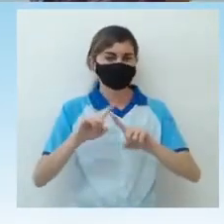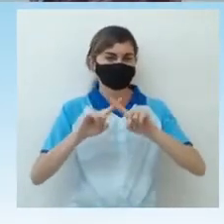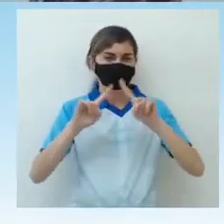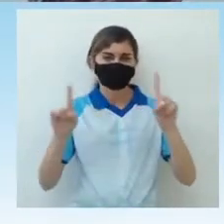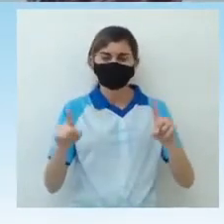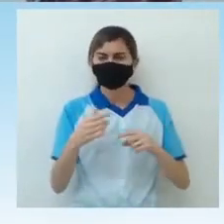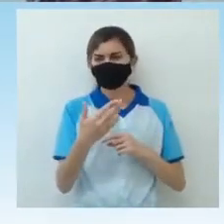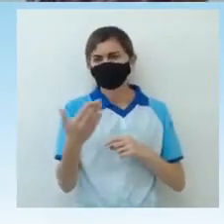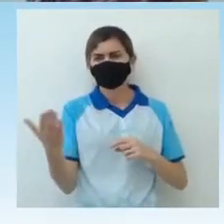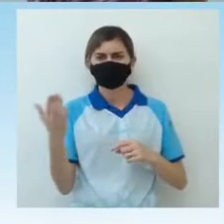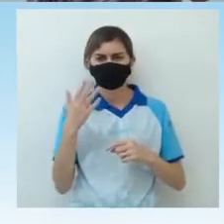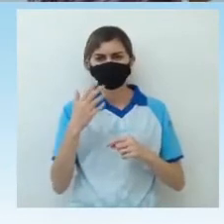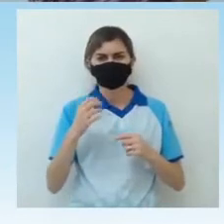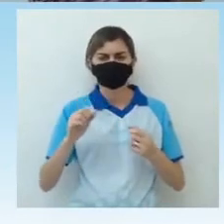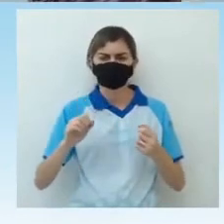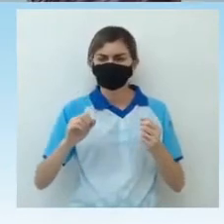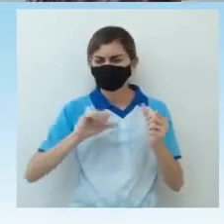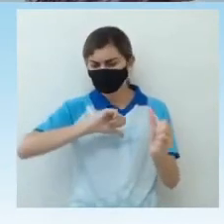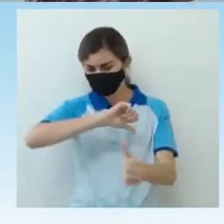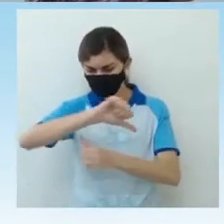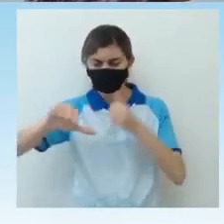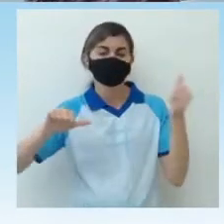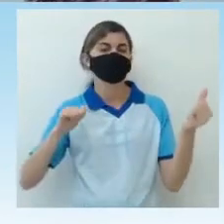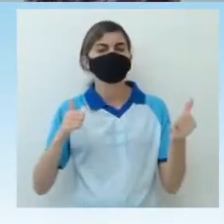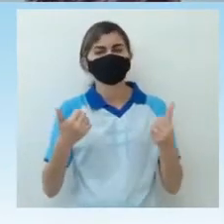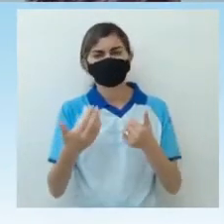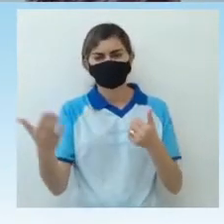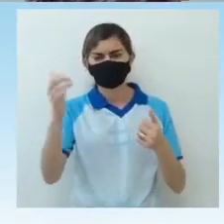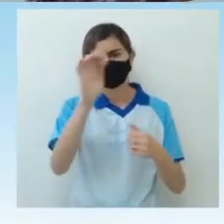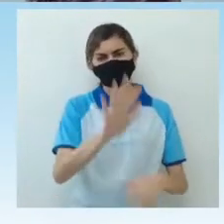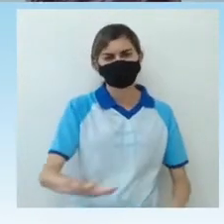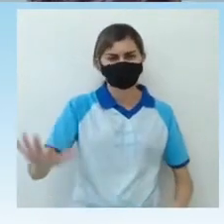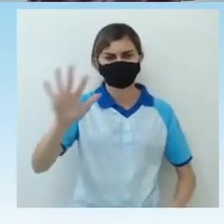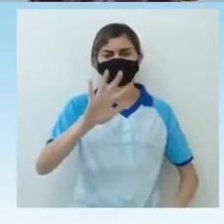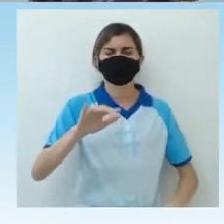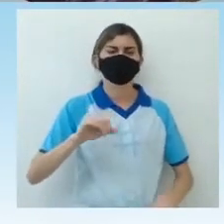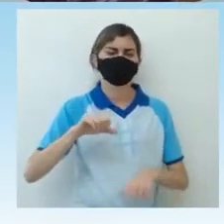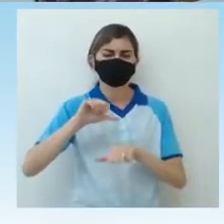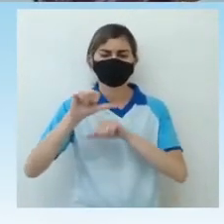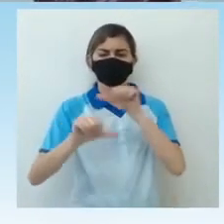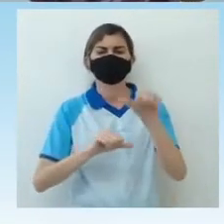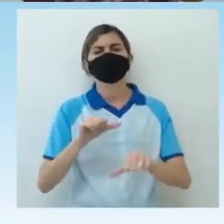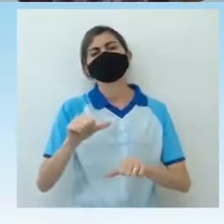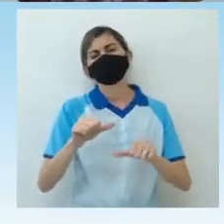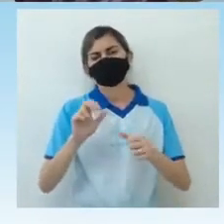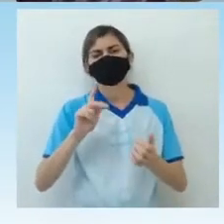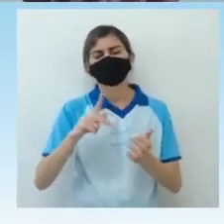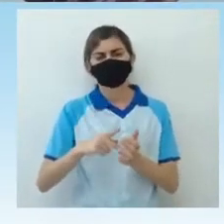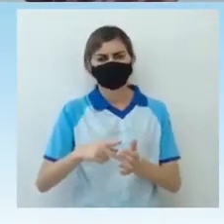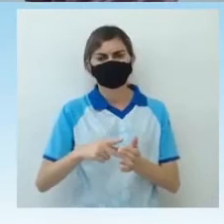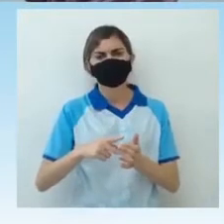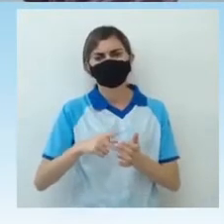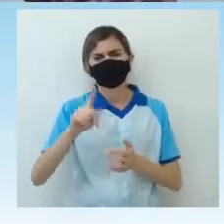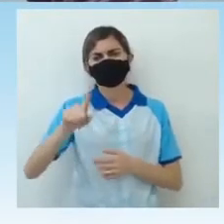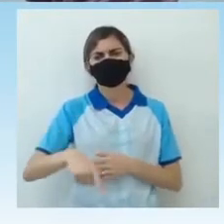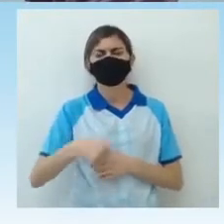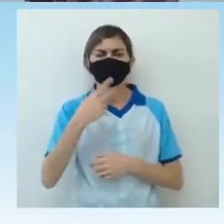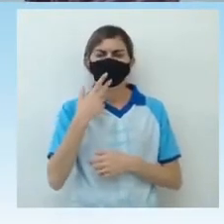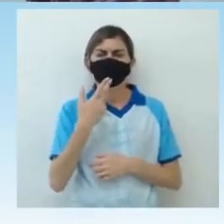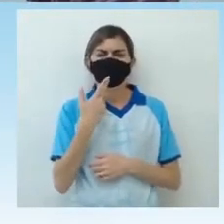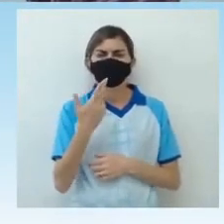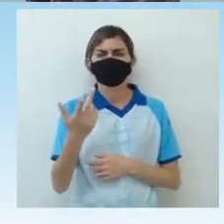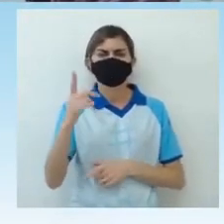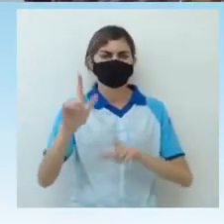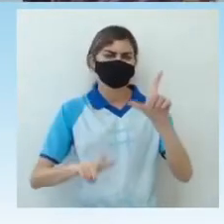ele destrói, ele muda aquela imagem e transforma naquilo que ela realmente é, falando